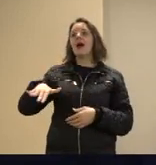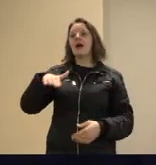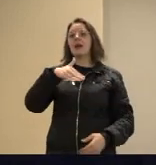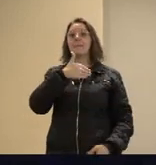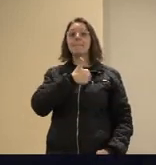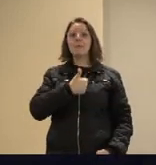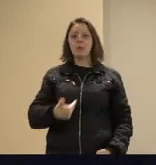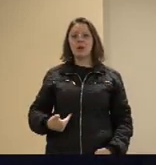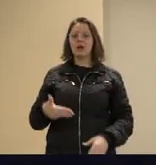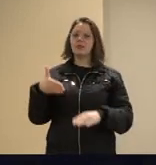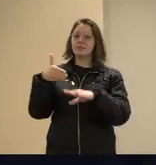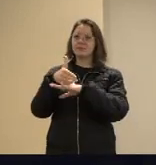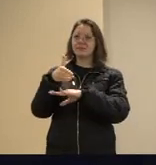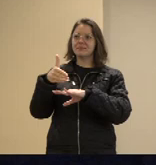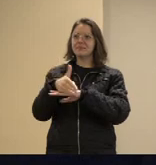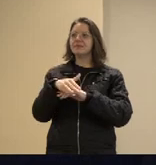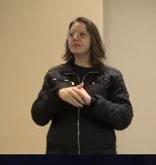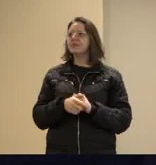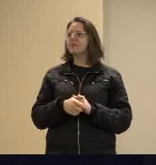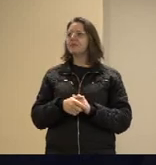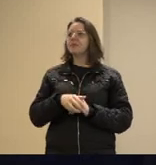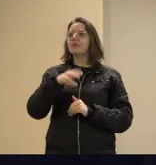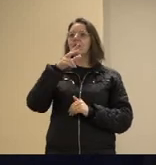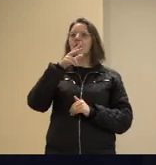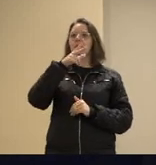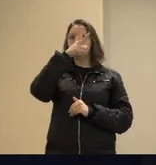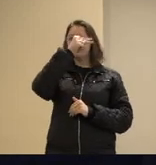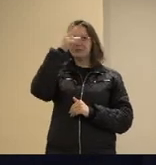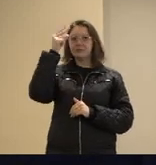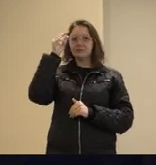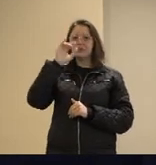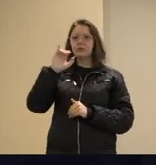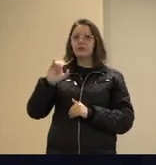Quero ampliar a fala do prefeito Jorge,